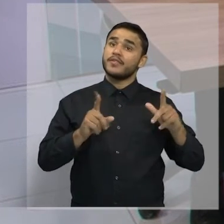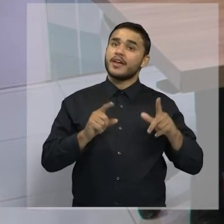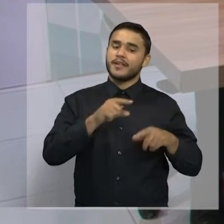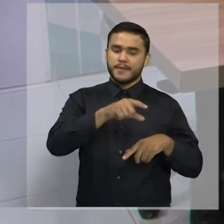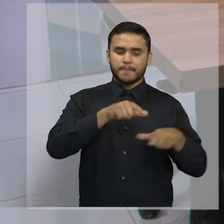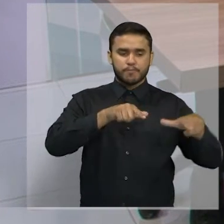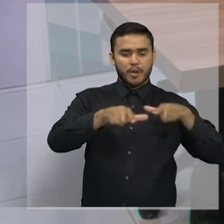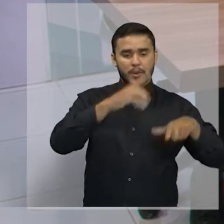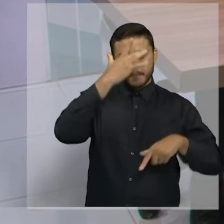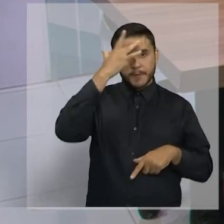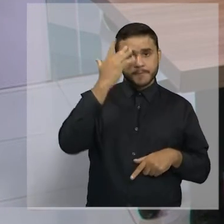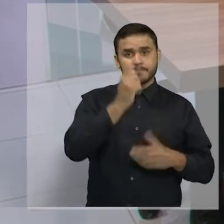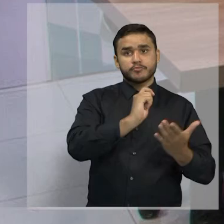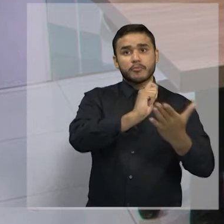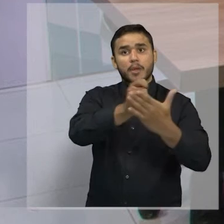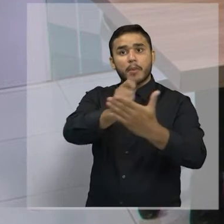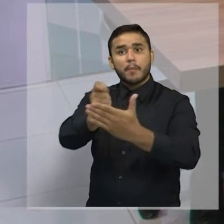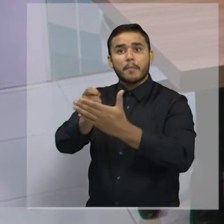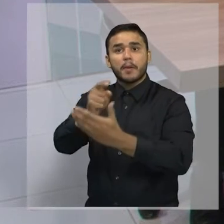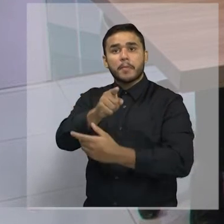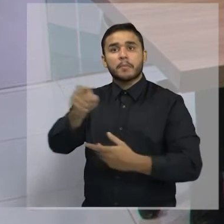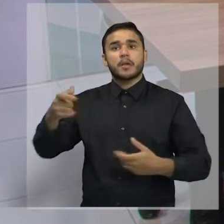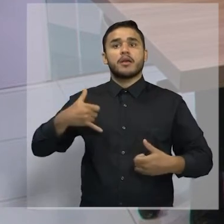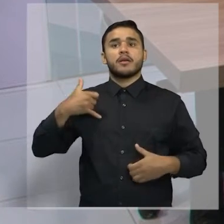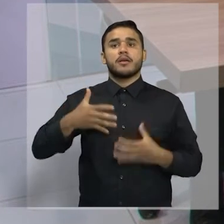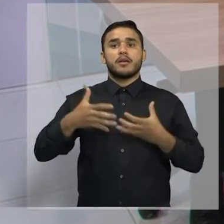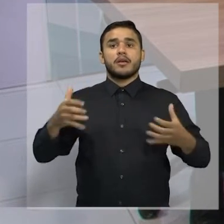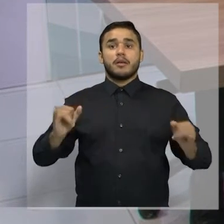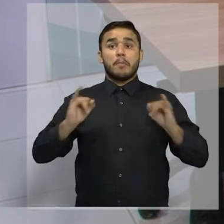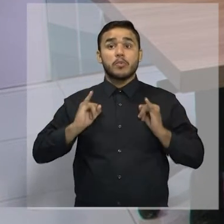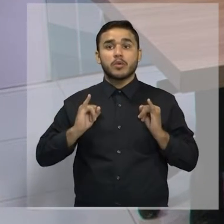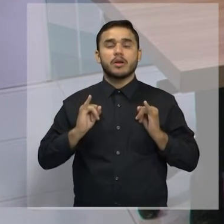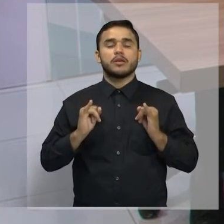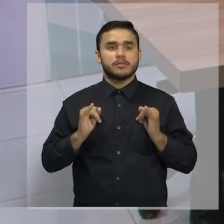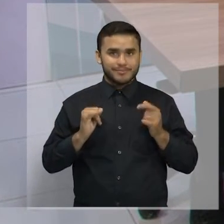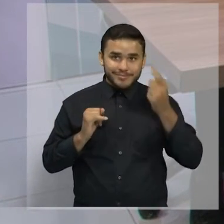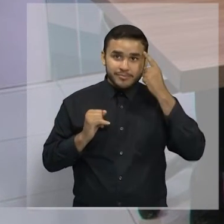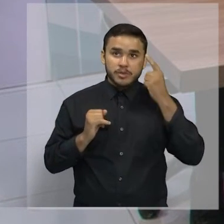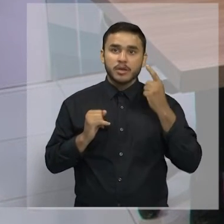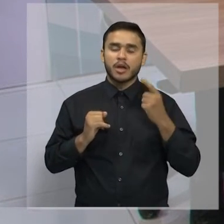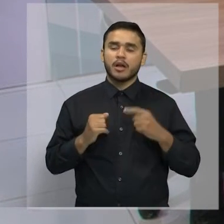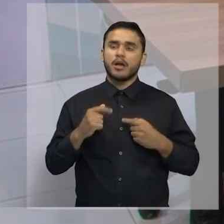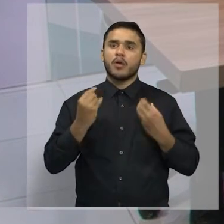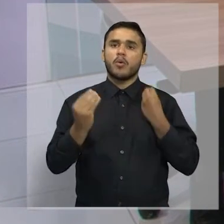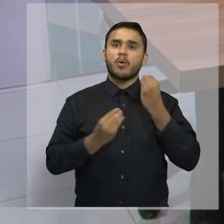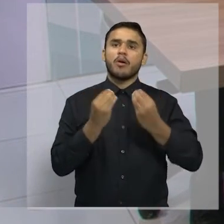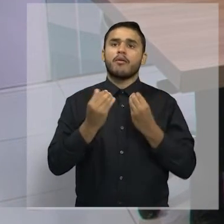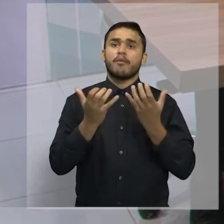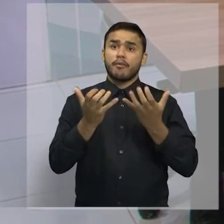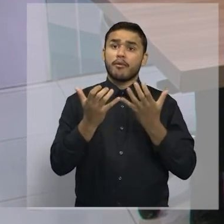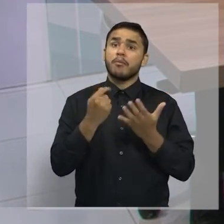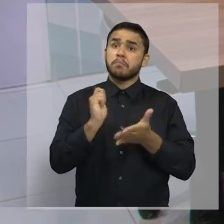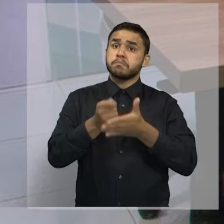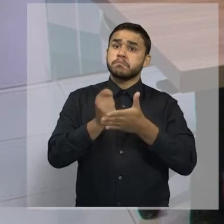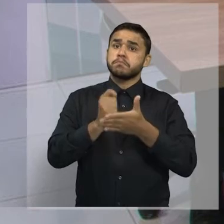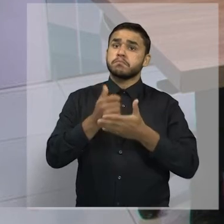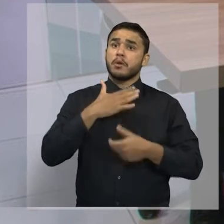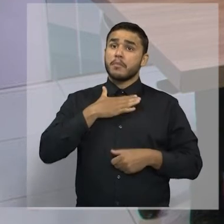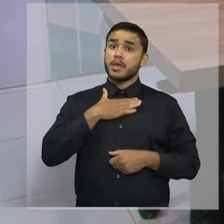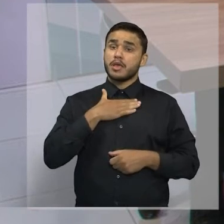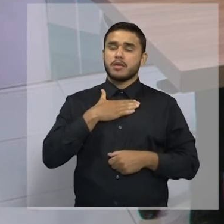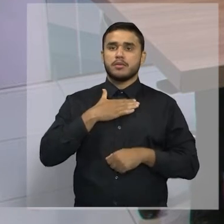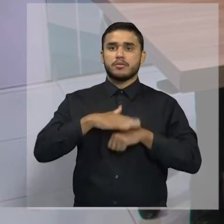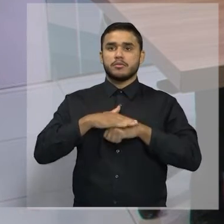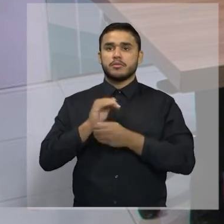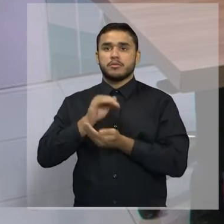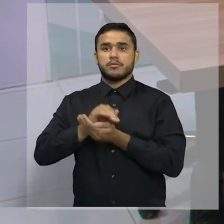contrário da repartição, que é de você evadir, você entrar no sistema e se tornar formal. Porque você quer contribuir para si